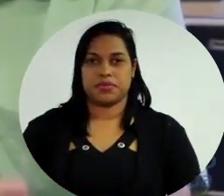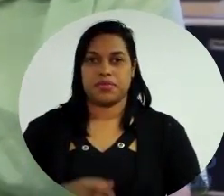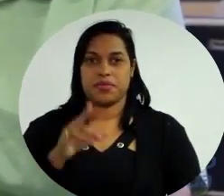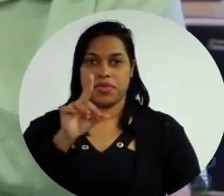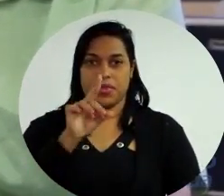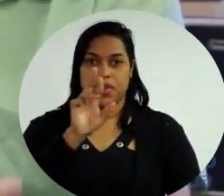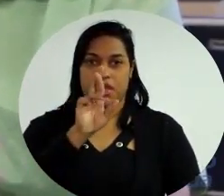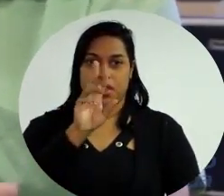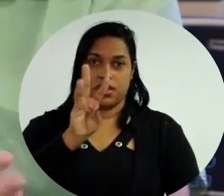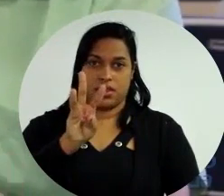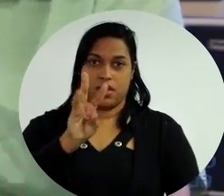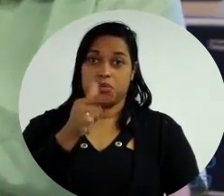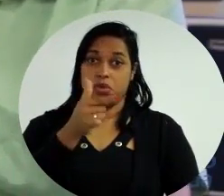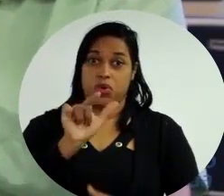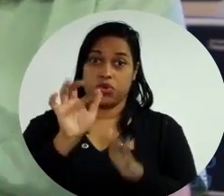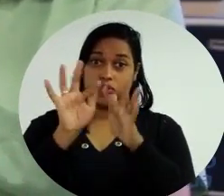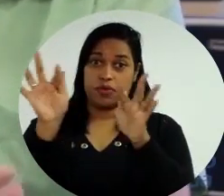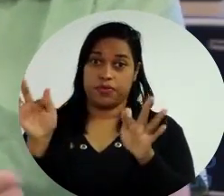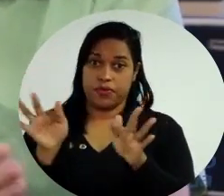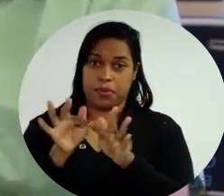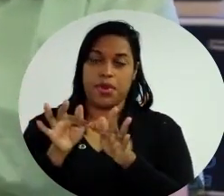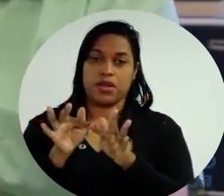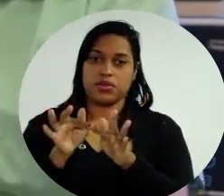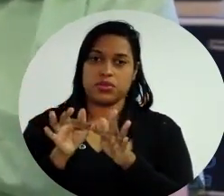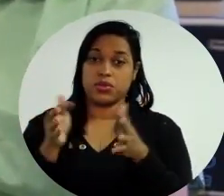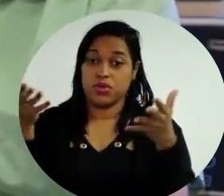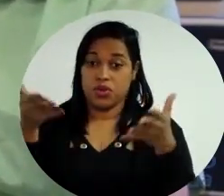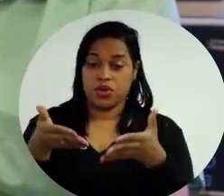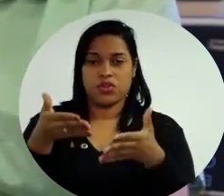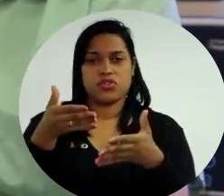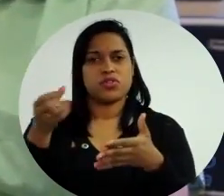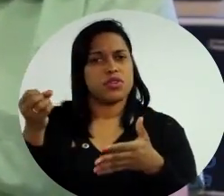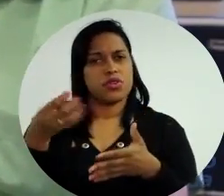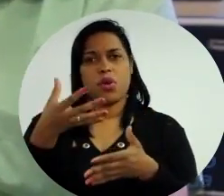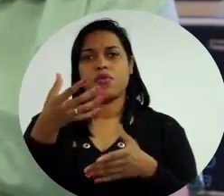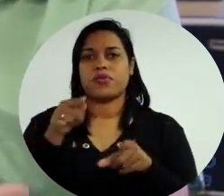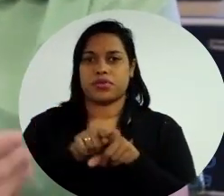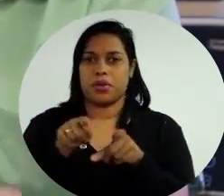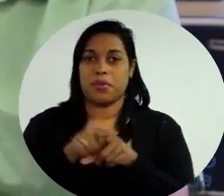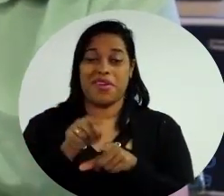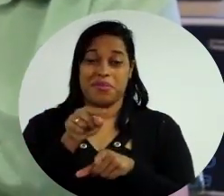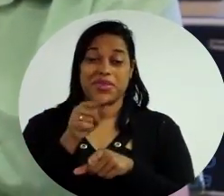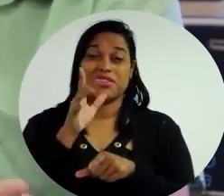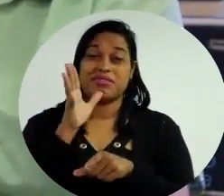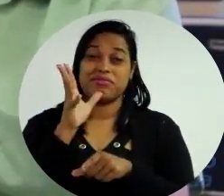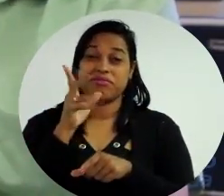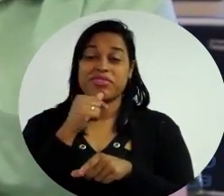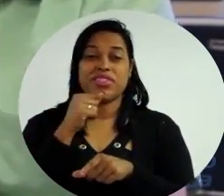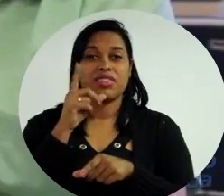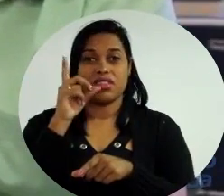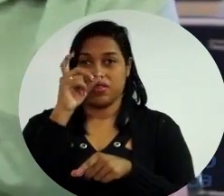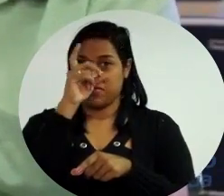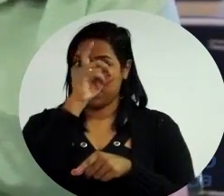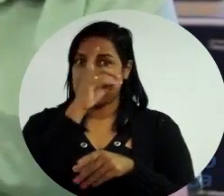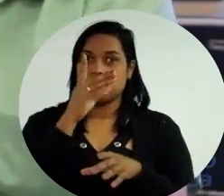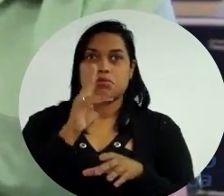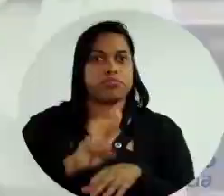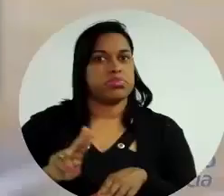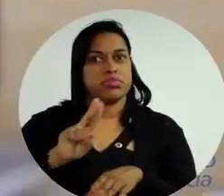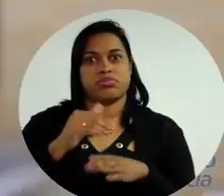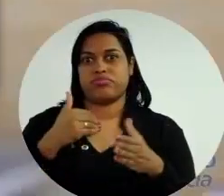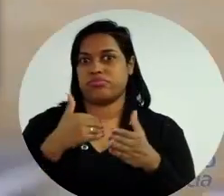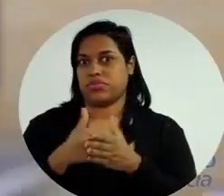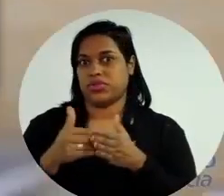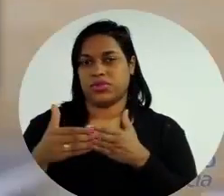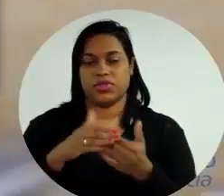O DRW é um outro formato e até popular até certo tempo, só que ele ficou obsoleto. Não utilizamos